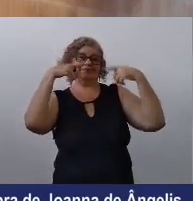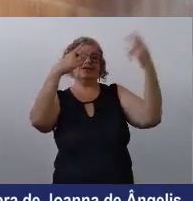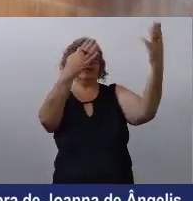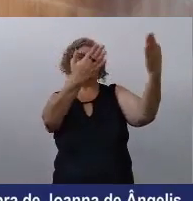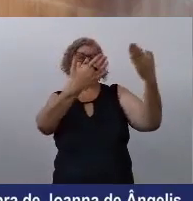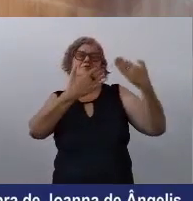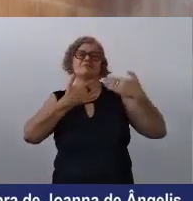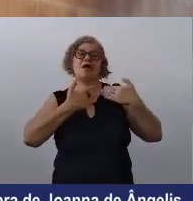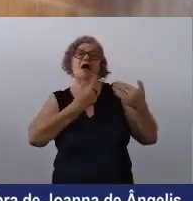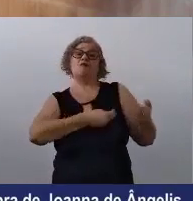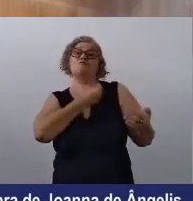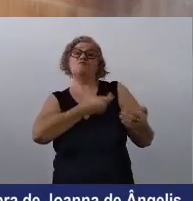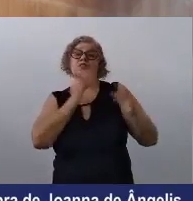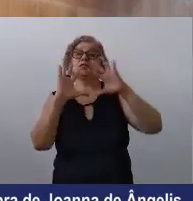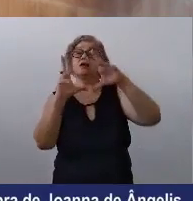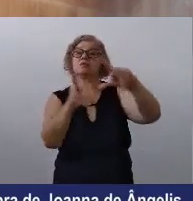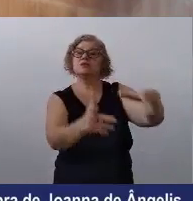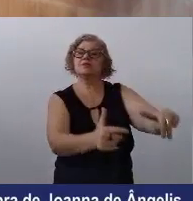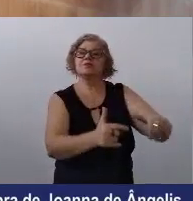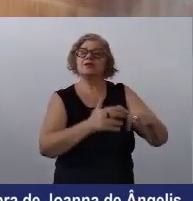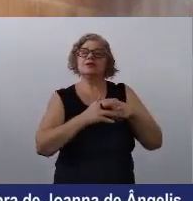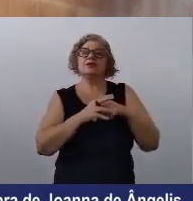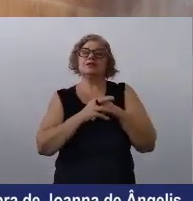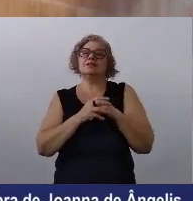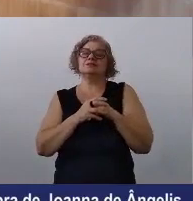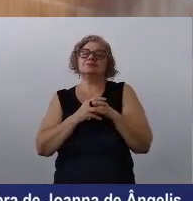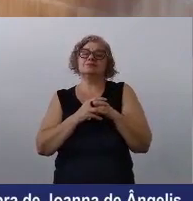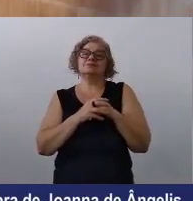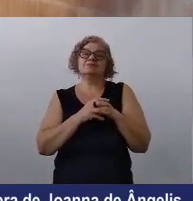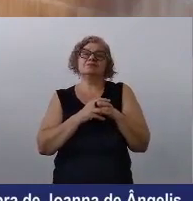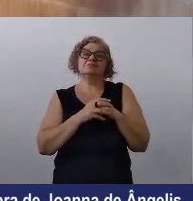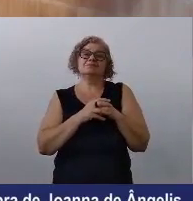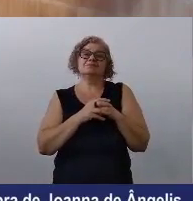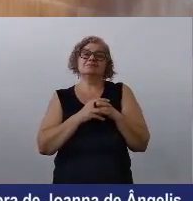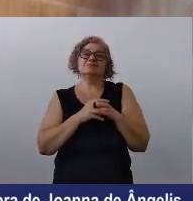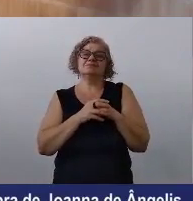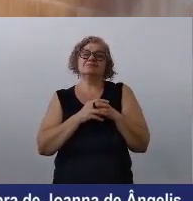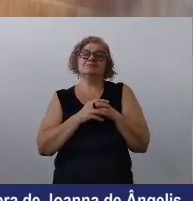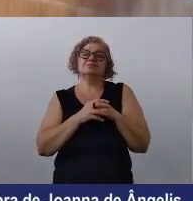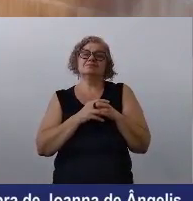e proporciona existir vida no planeta,